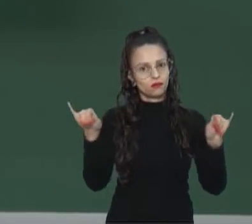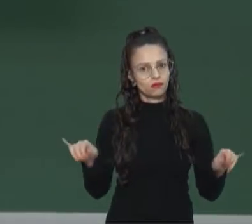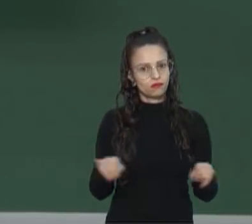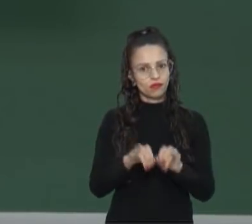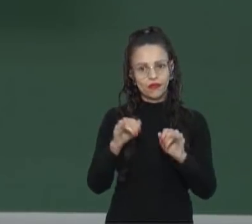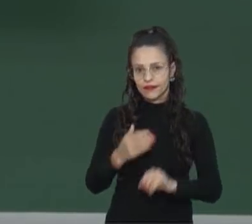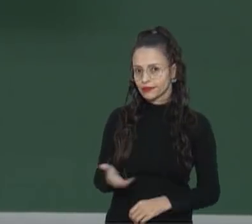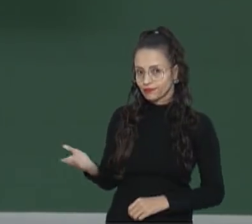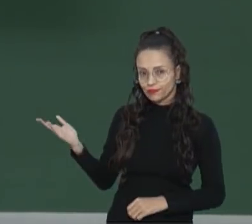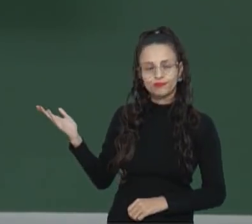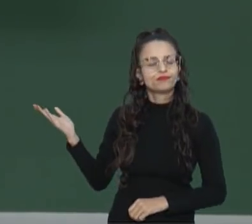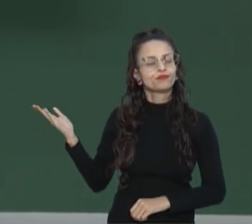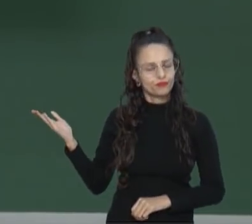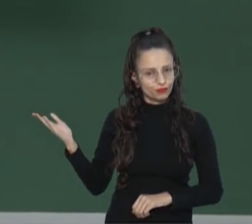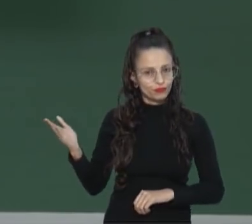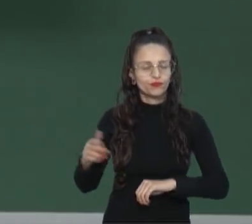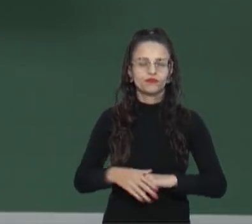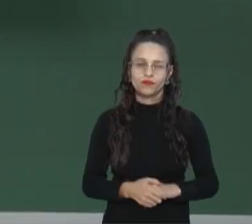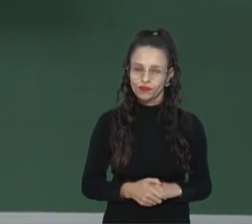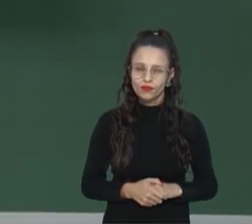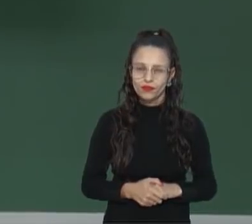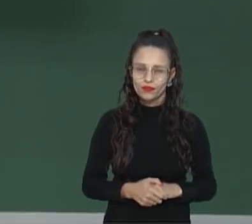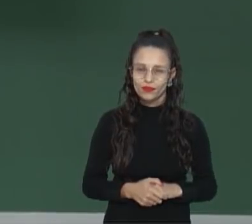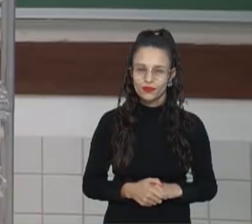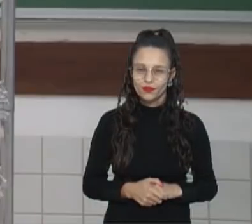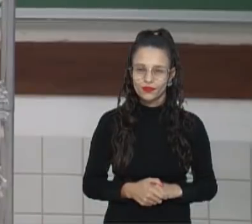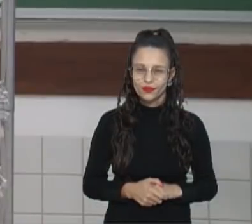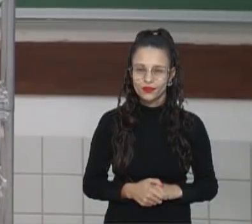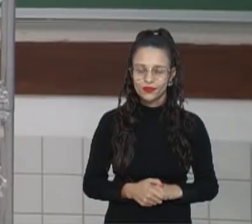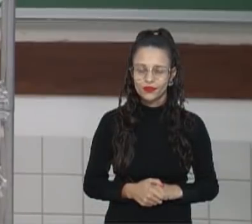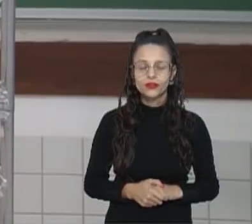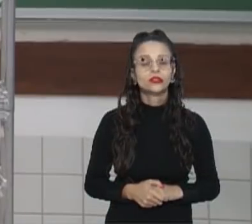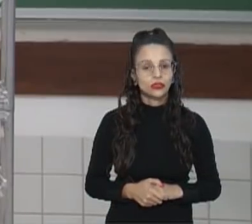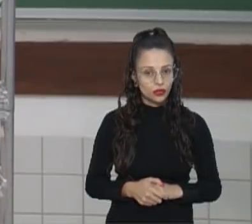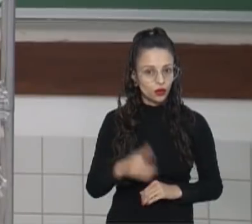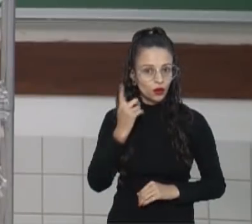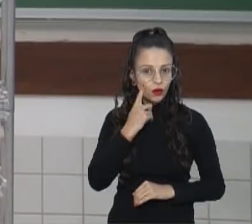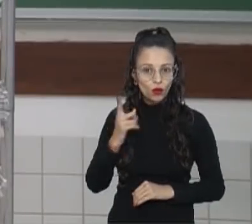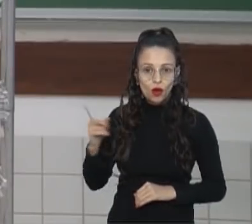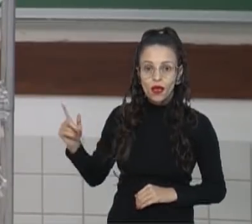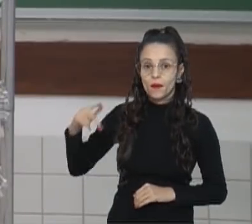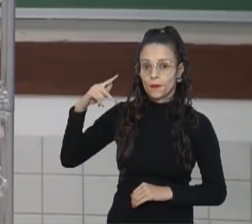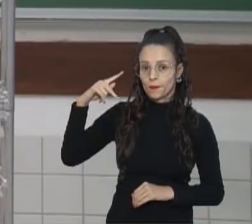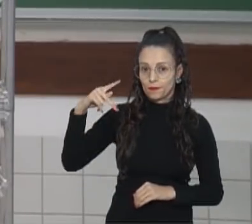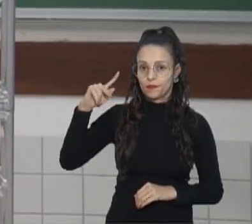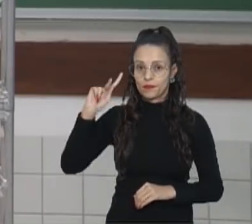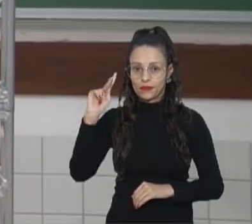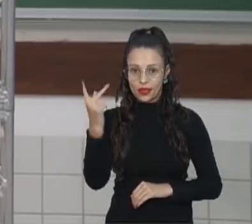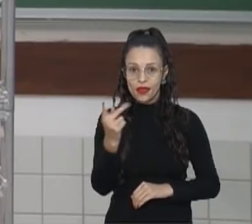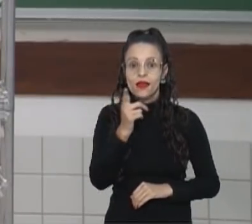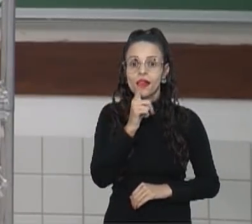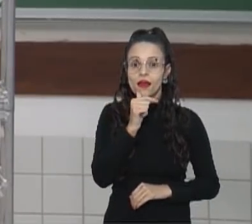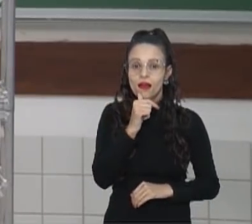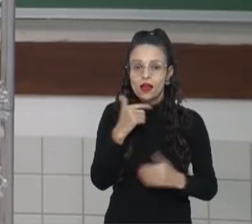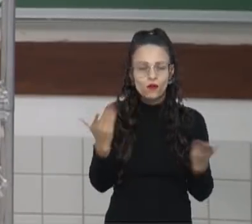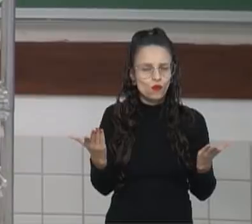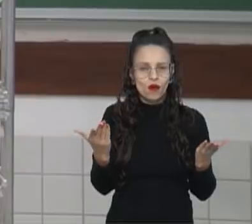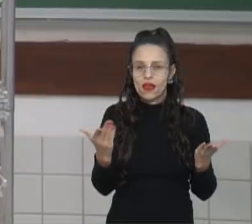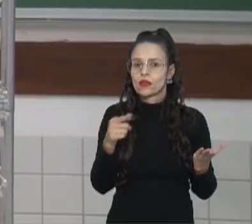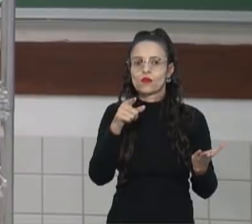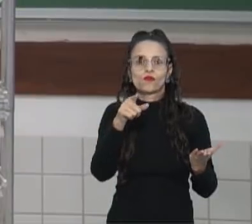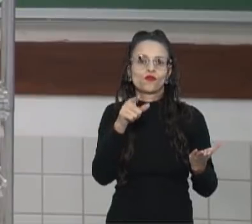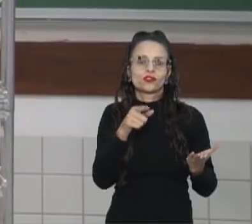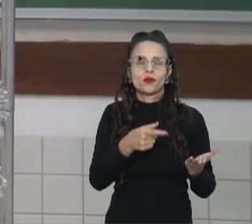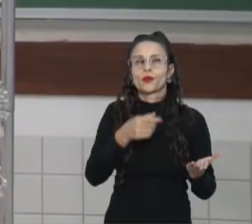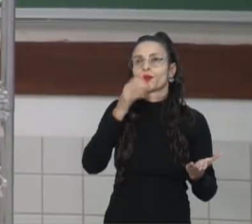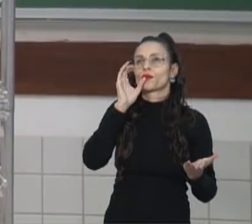é o que está na reportagem. Pessoal, como está na reportagem, o pH da água que você ingere não vai te fazer viver